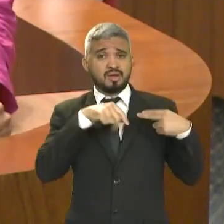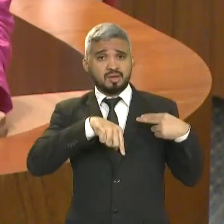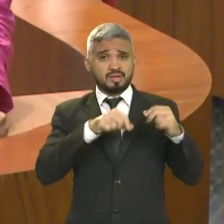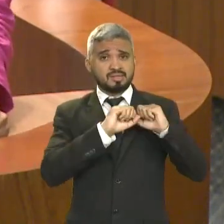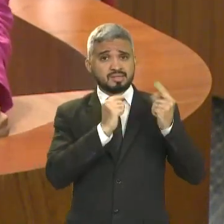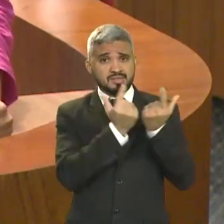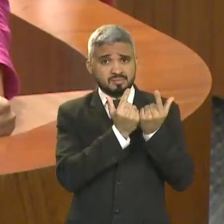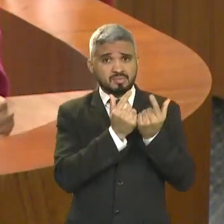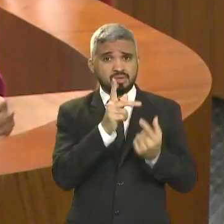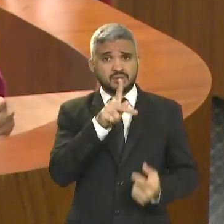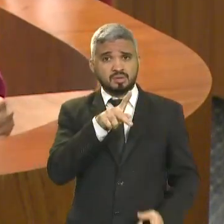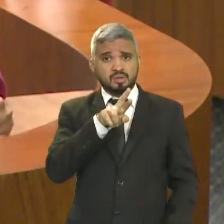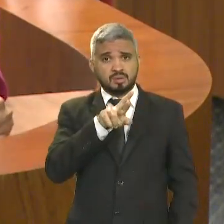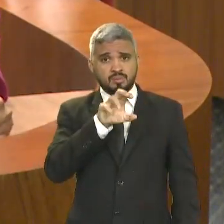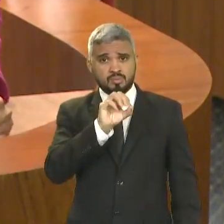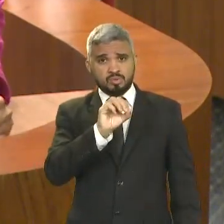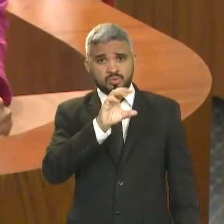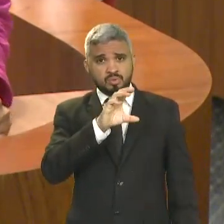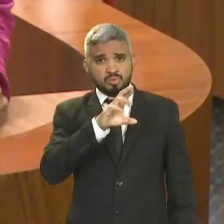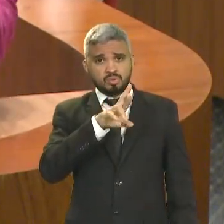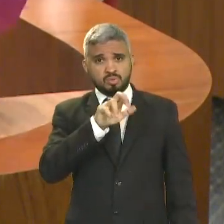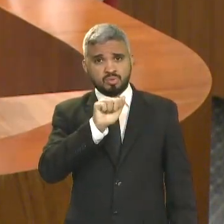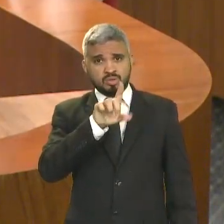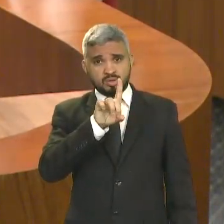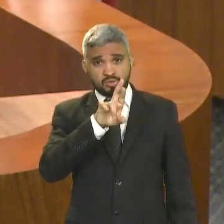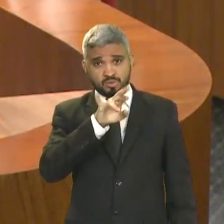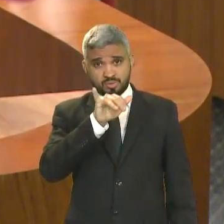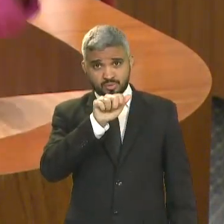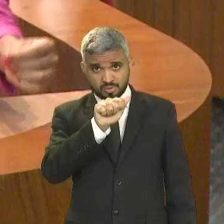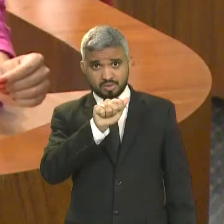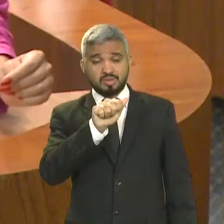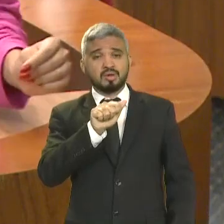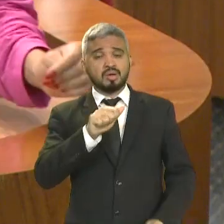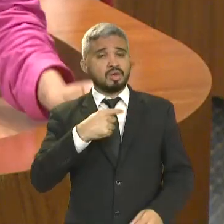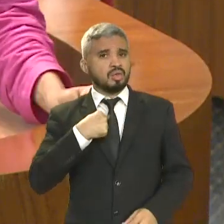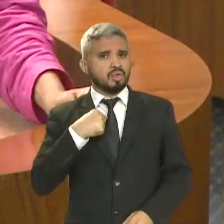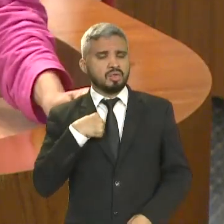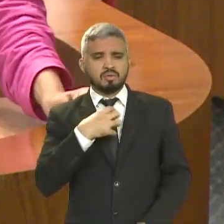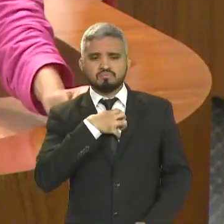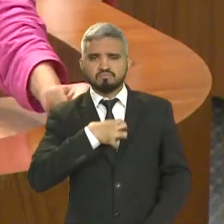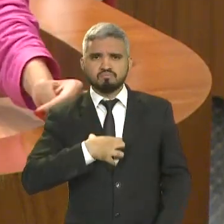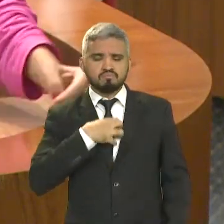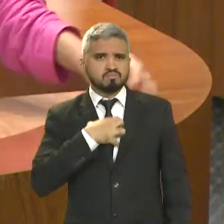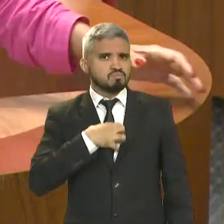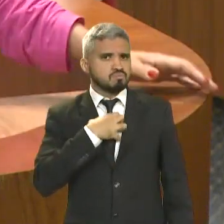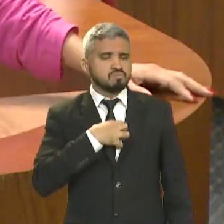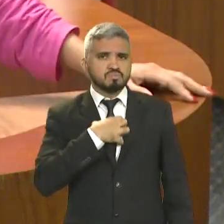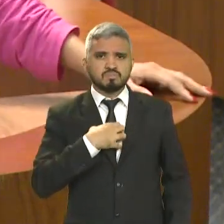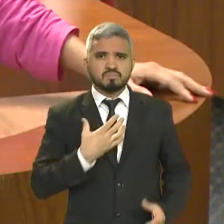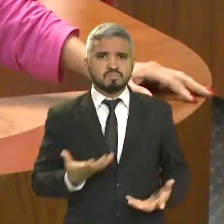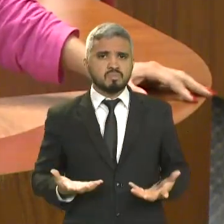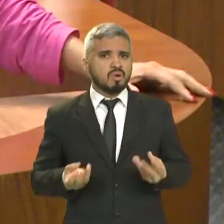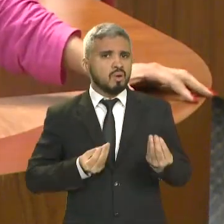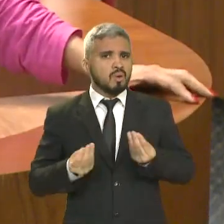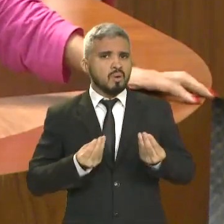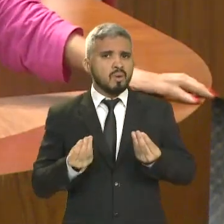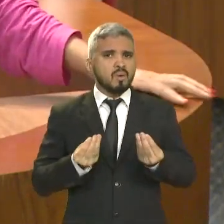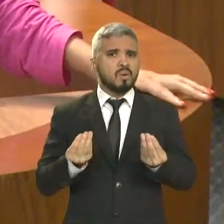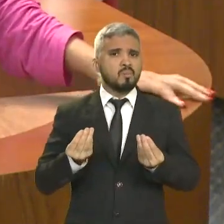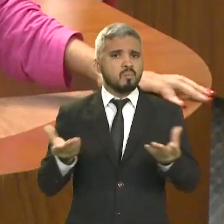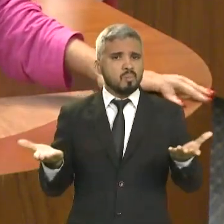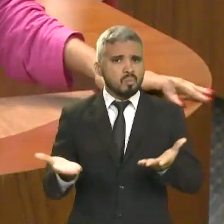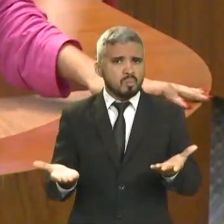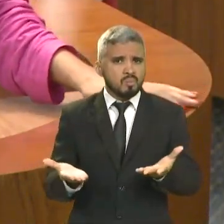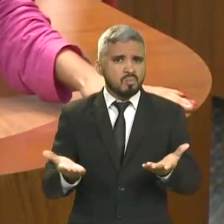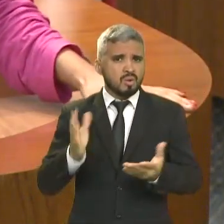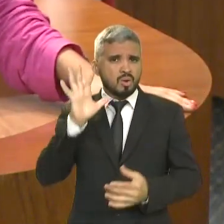ressalto a vocês a minha revolta de, nos dias de hoje, ainda estar vendo isso acontecer. A Beth provavelmente teria a sua